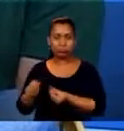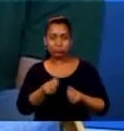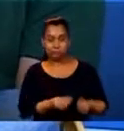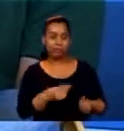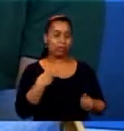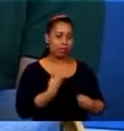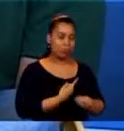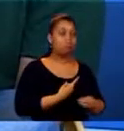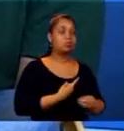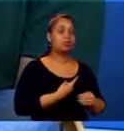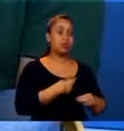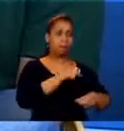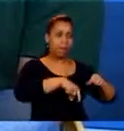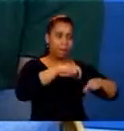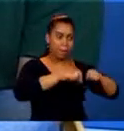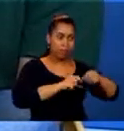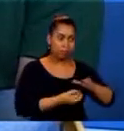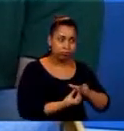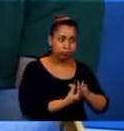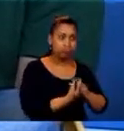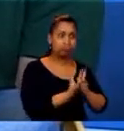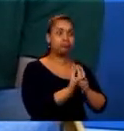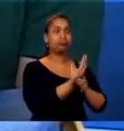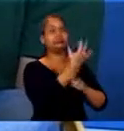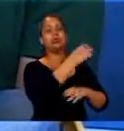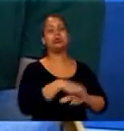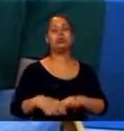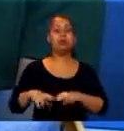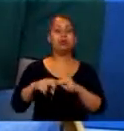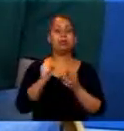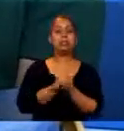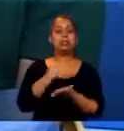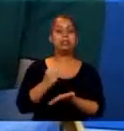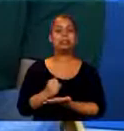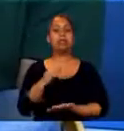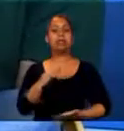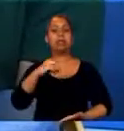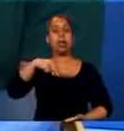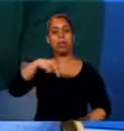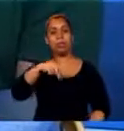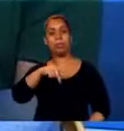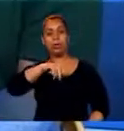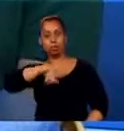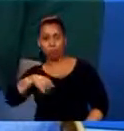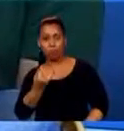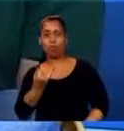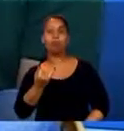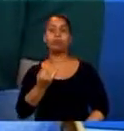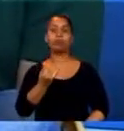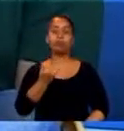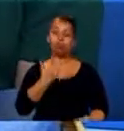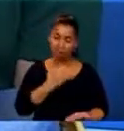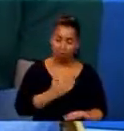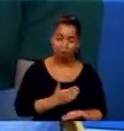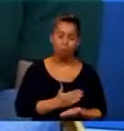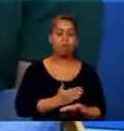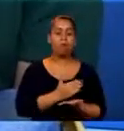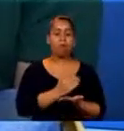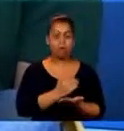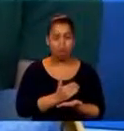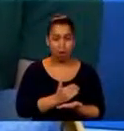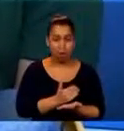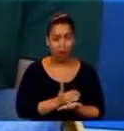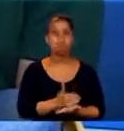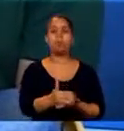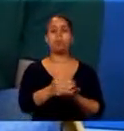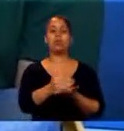E através do CNPJ foi onde a gente conseguiu entrar um pouco mais como profissional